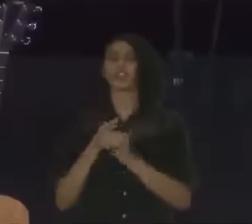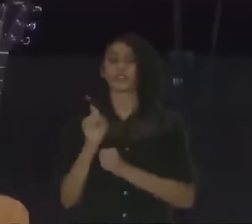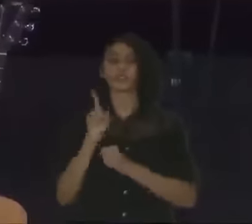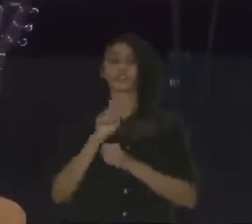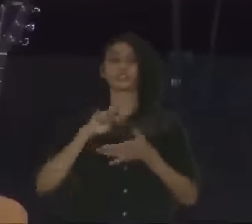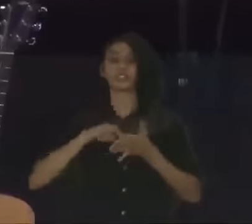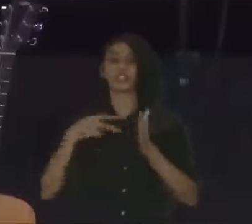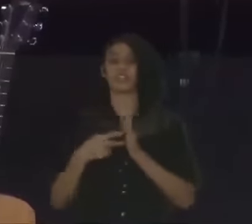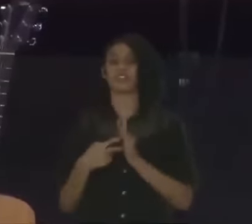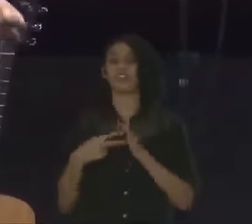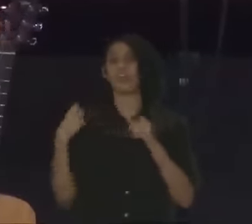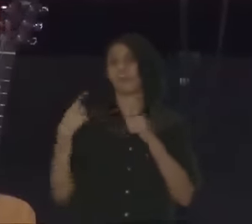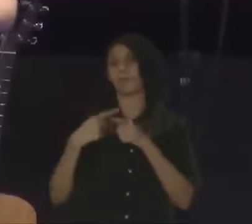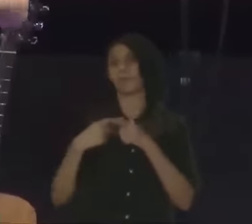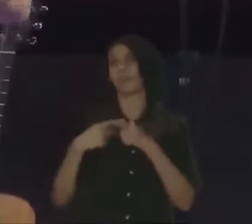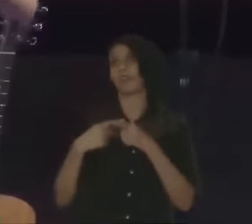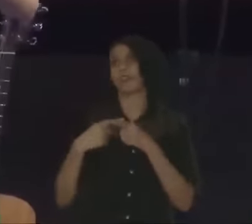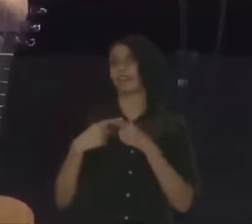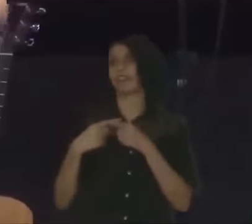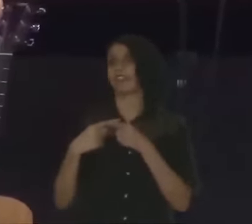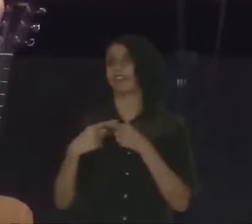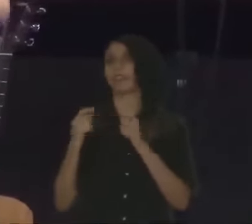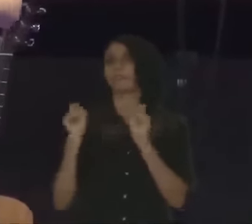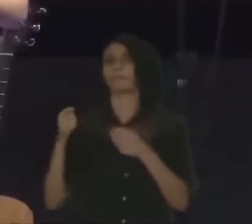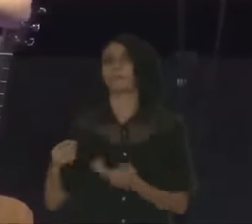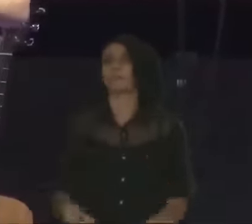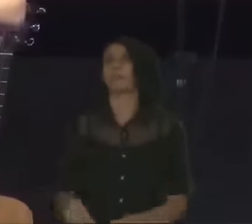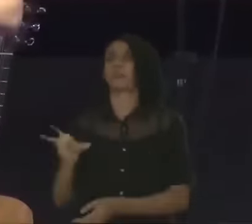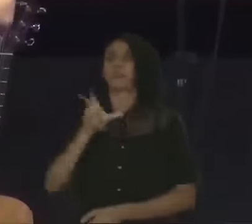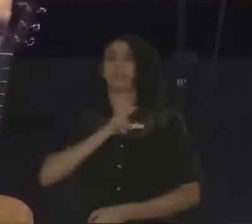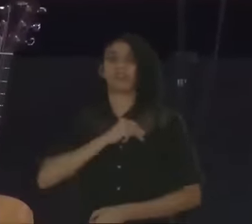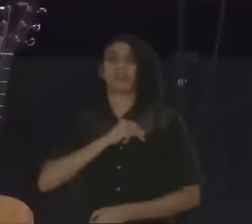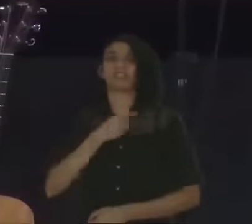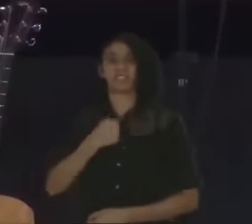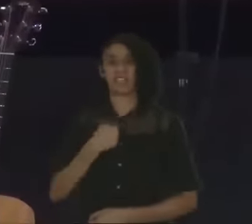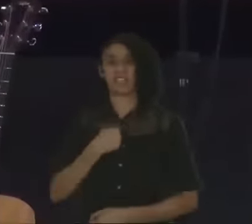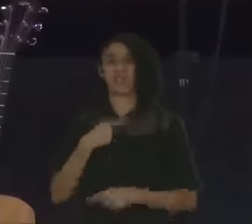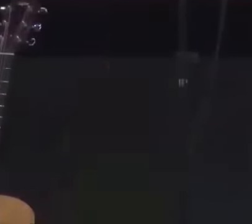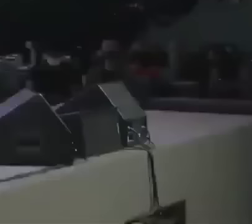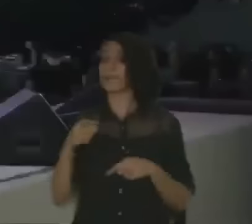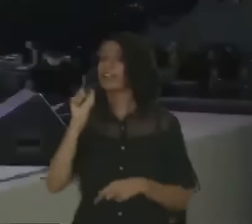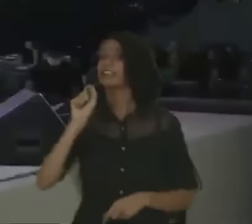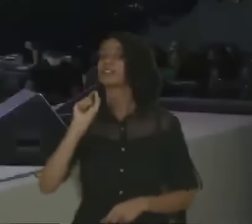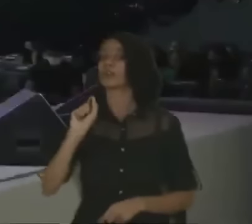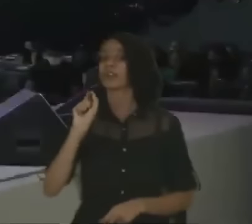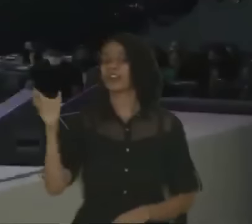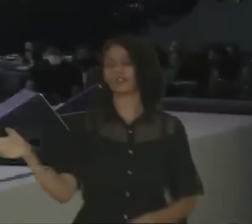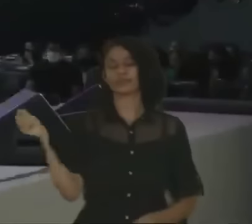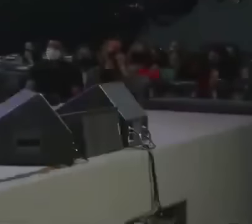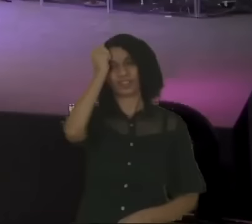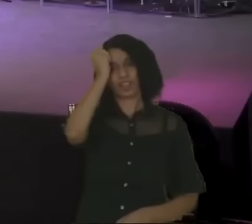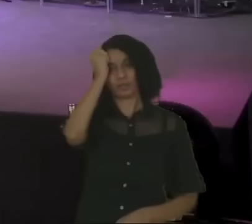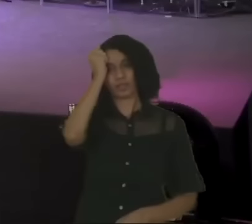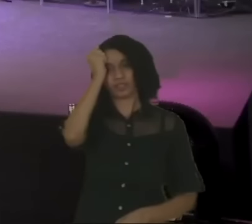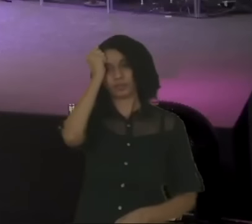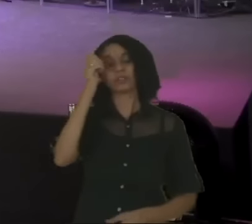merecimento é sobre arrependimento fala comigo arrependimento não gente vamos falar com vontade de arrependimento